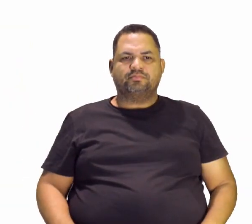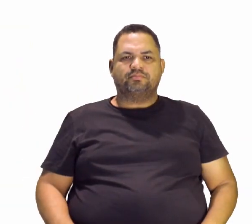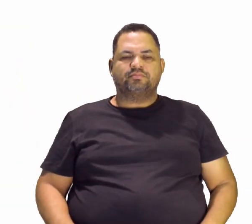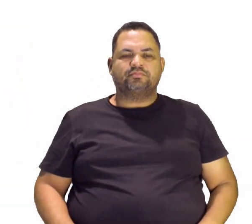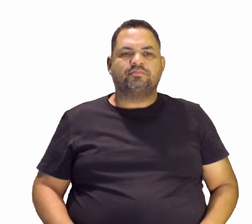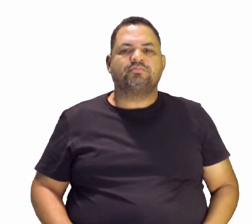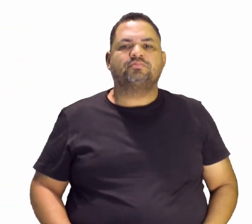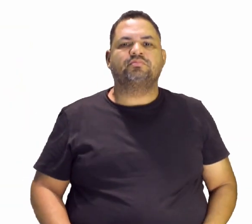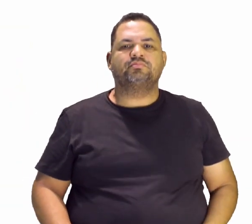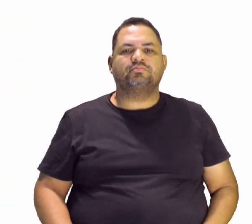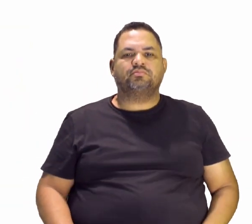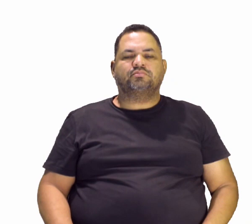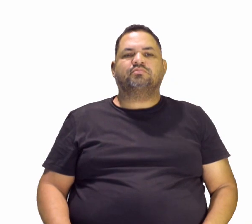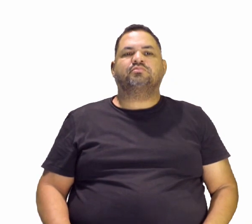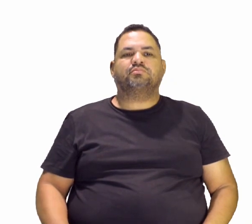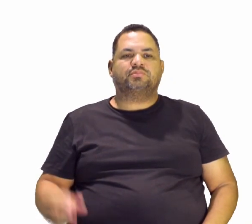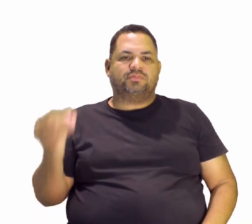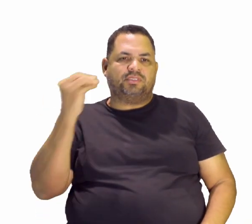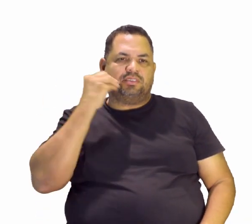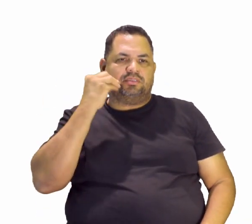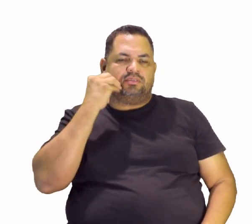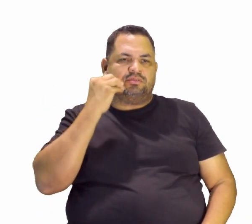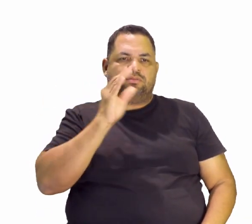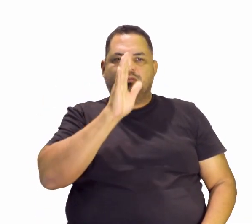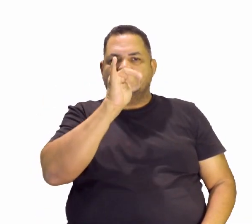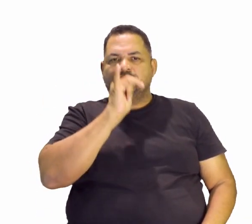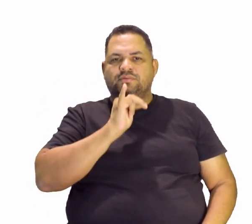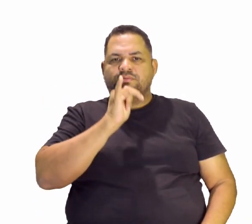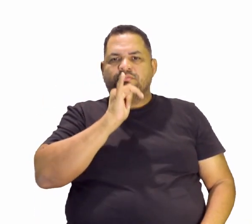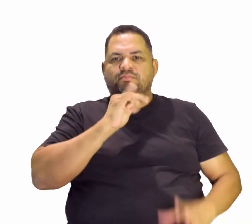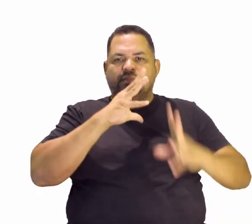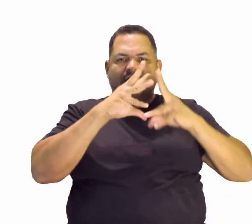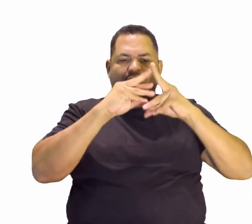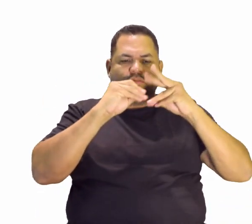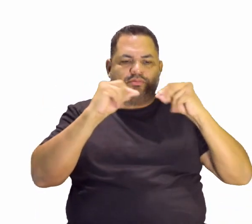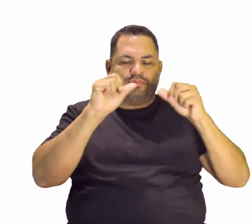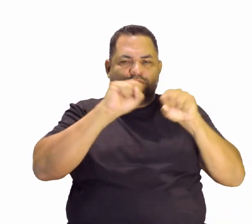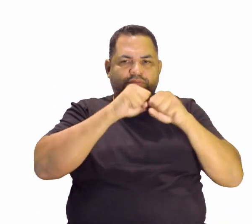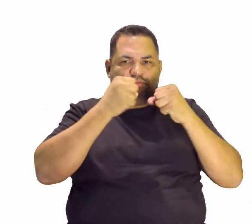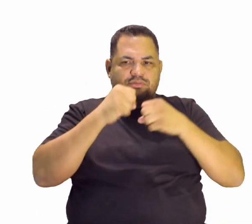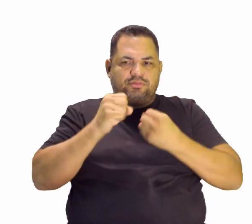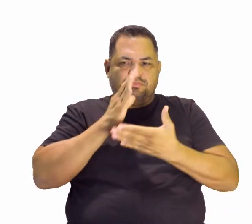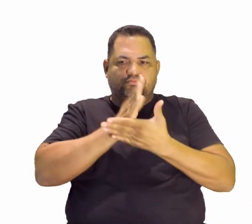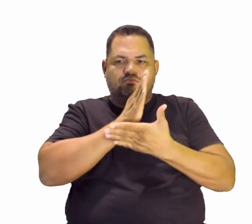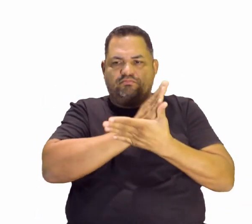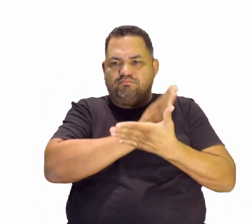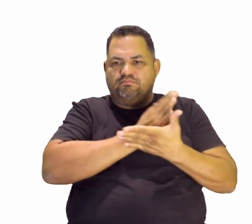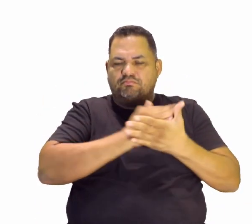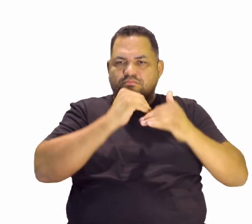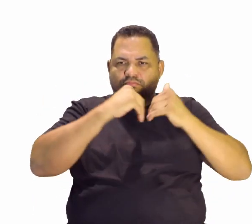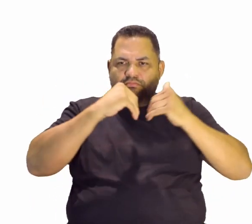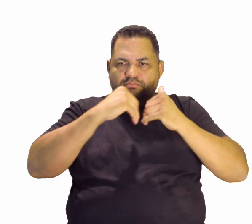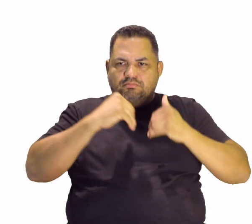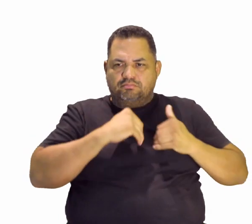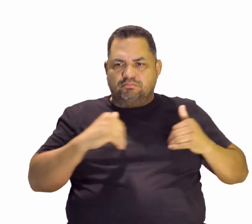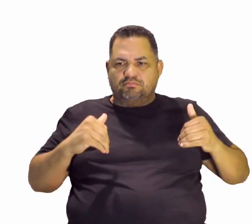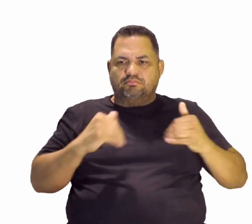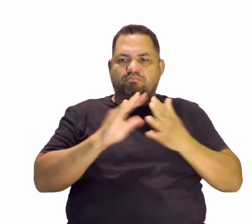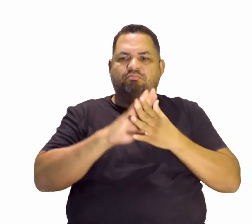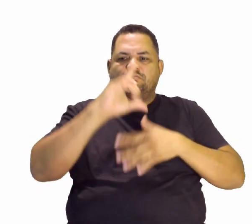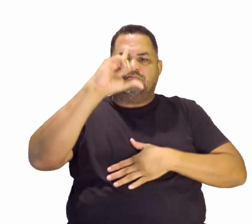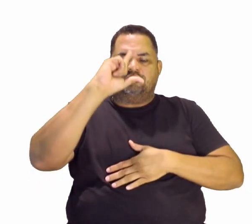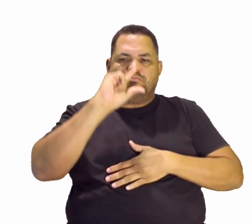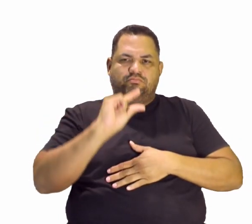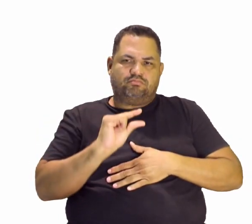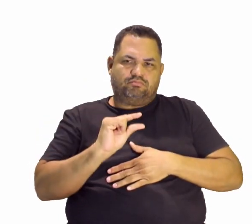Vamos então tentar exemplificar essa degradação, né? Essas quebras aí, esses processos aí de diminuição